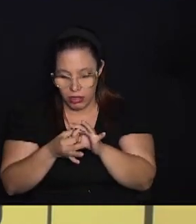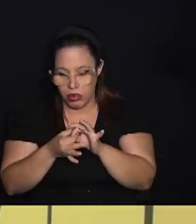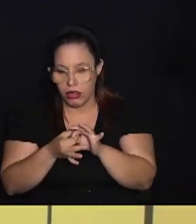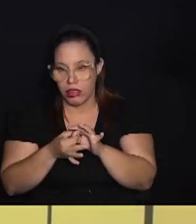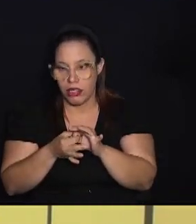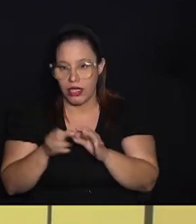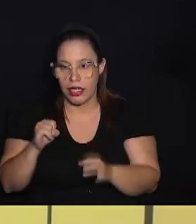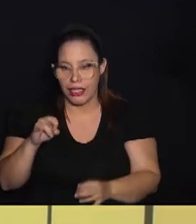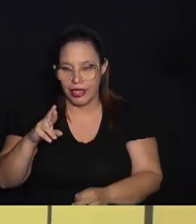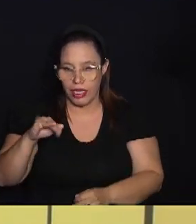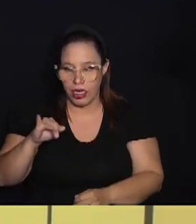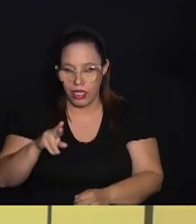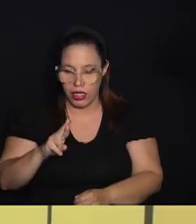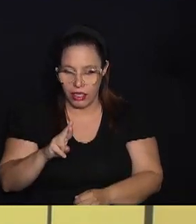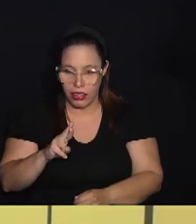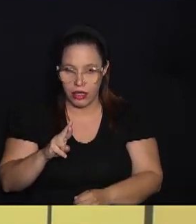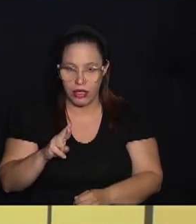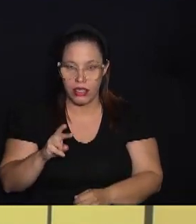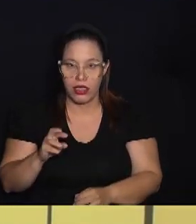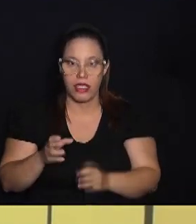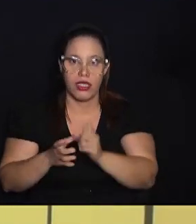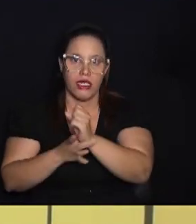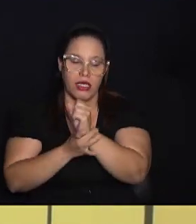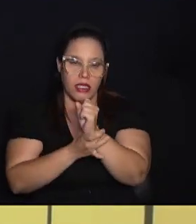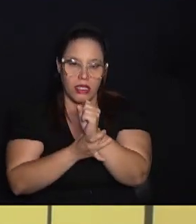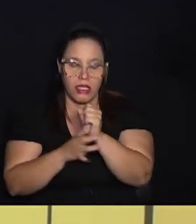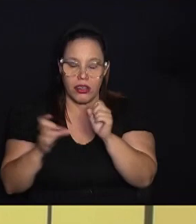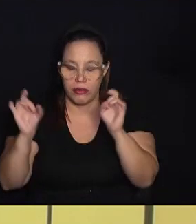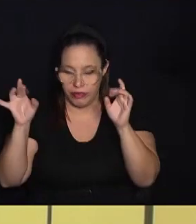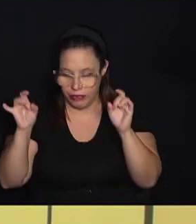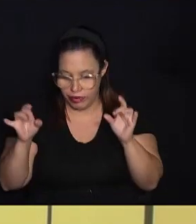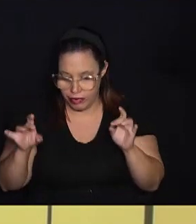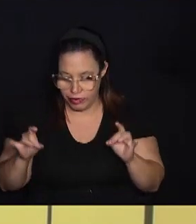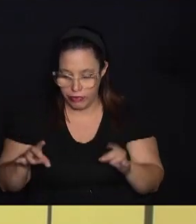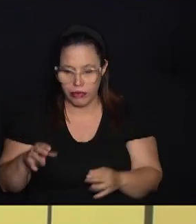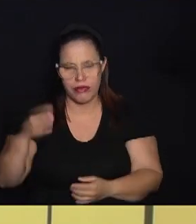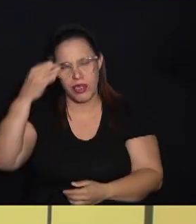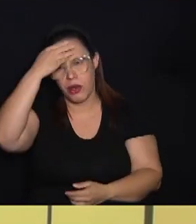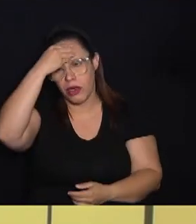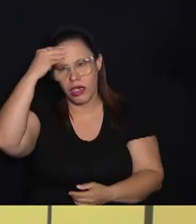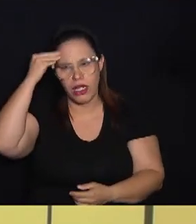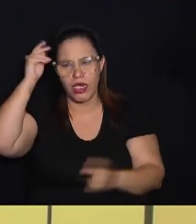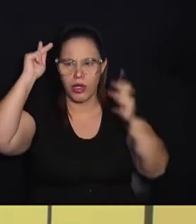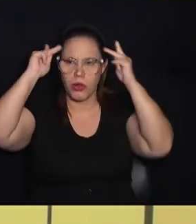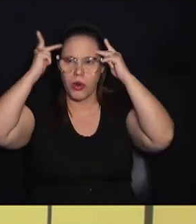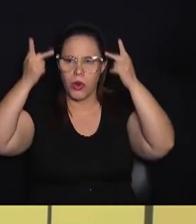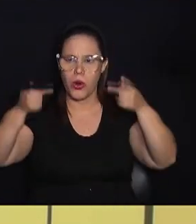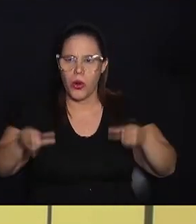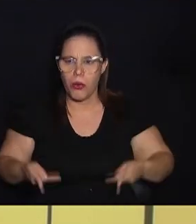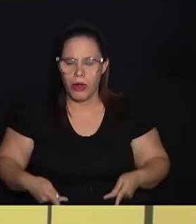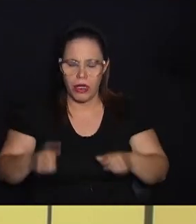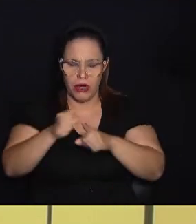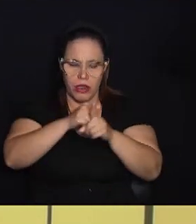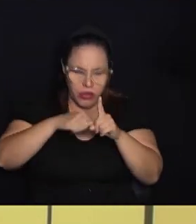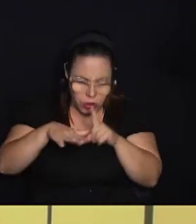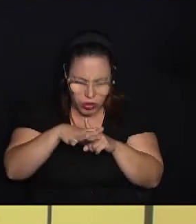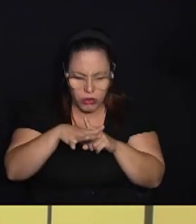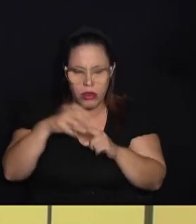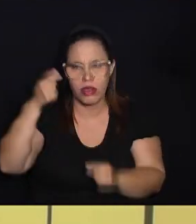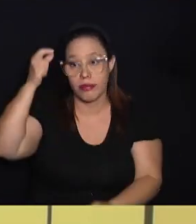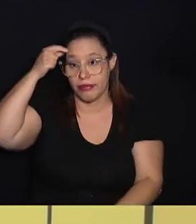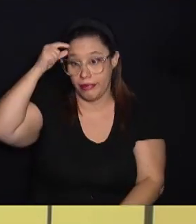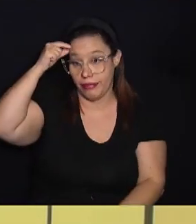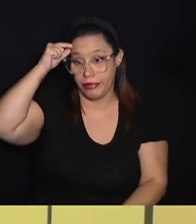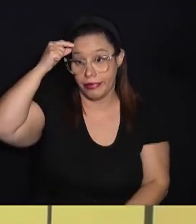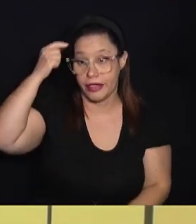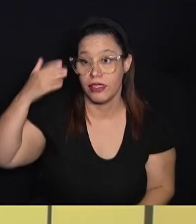da especialidade não esquecer o Humano o social né mente tá sempre vinculada